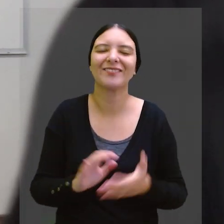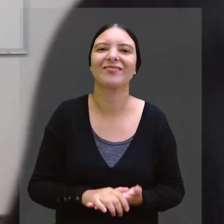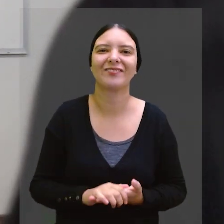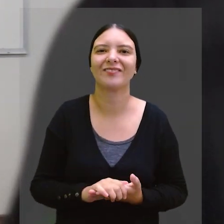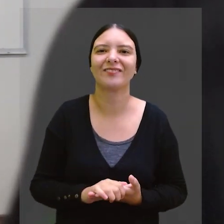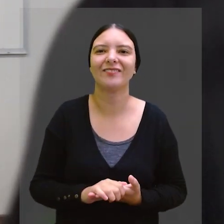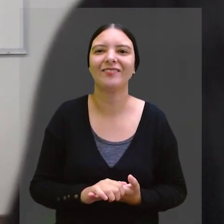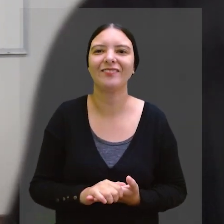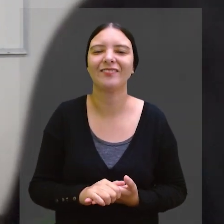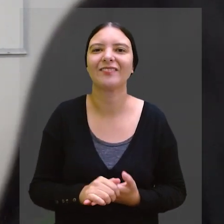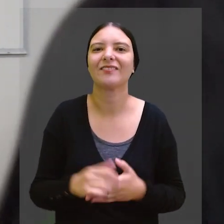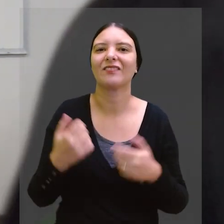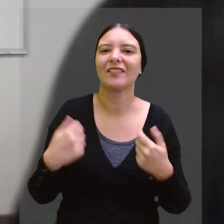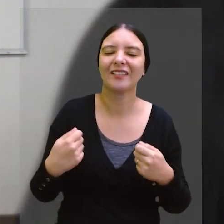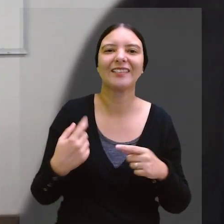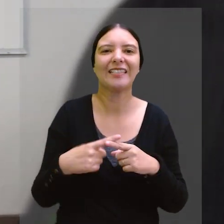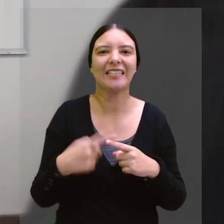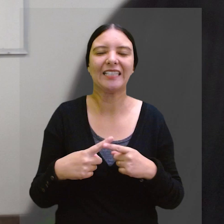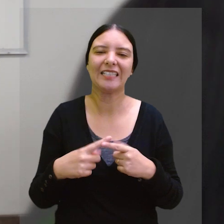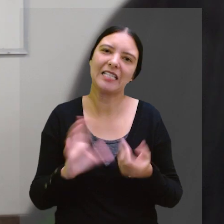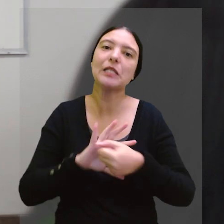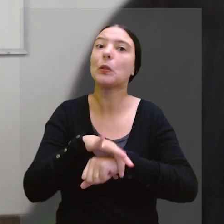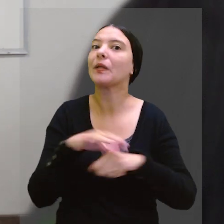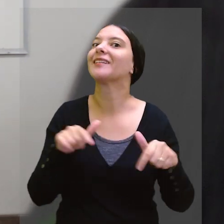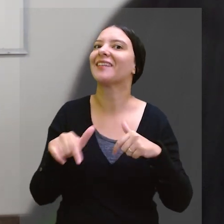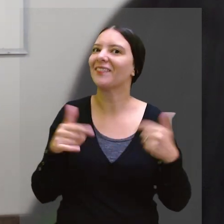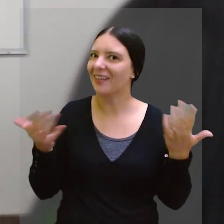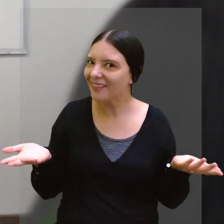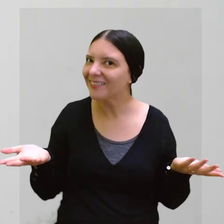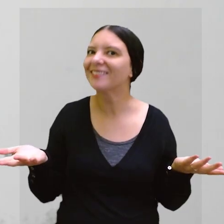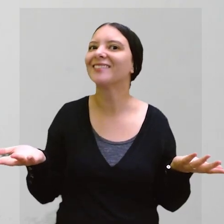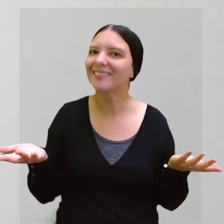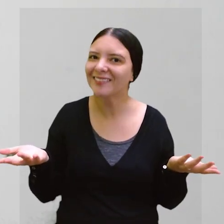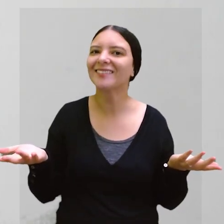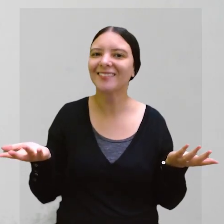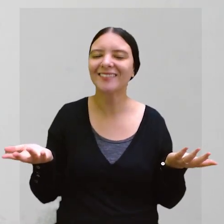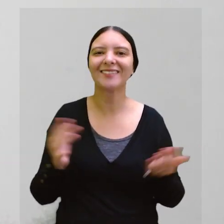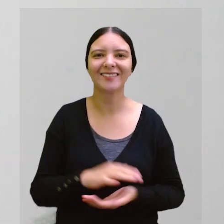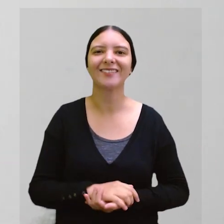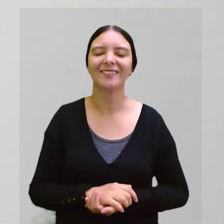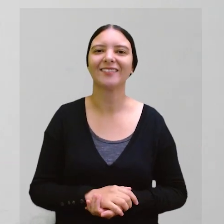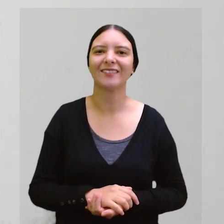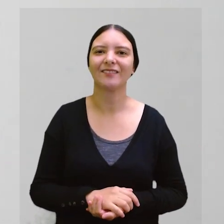Se identifique, alunos. Uma questão de segurança do trabalho aí, inclusive.